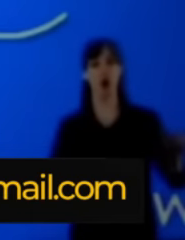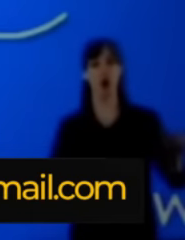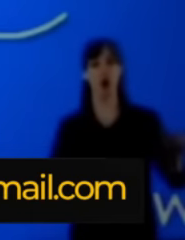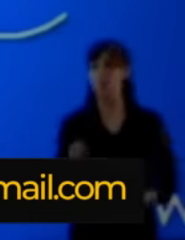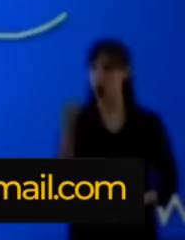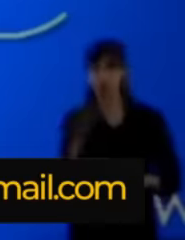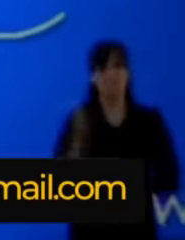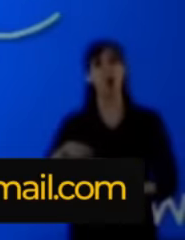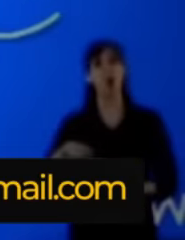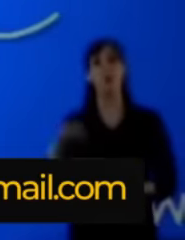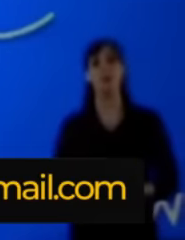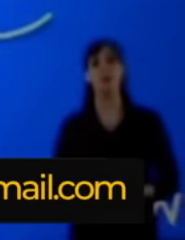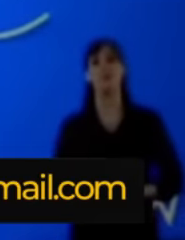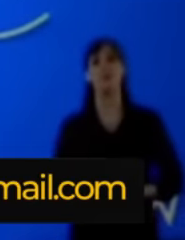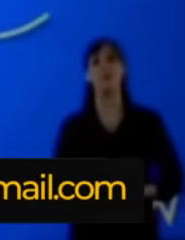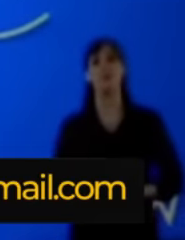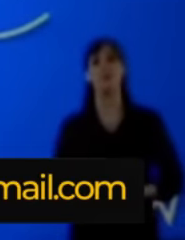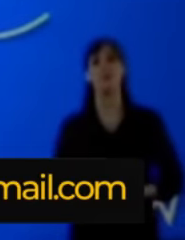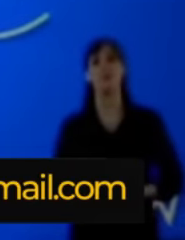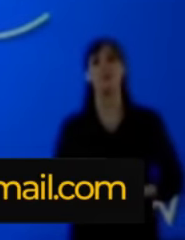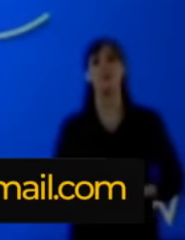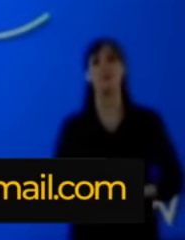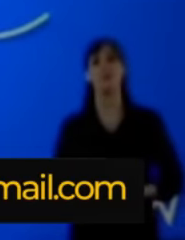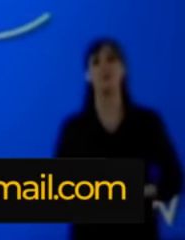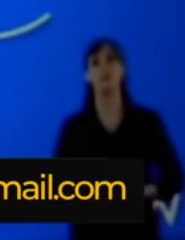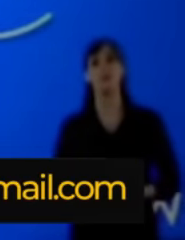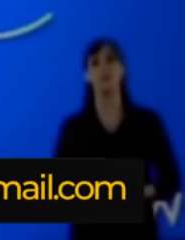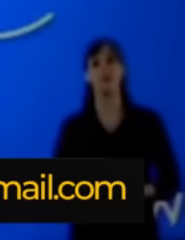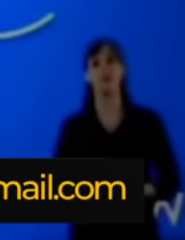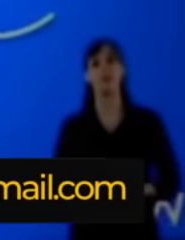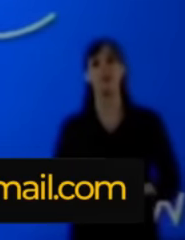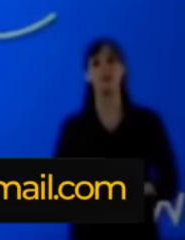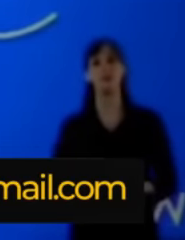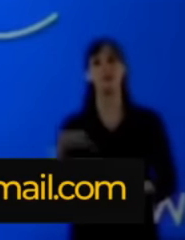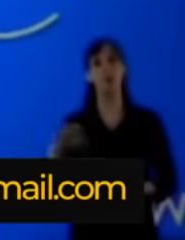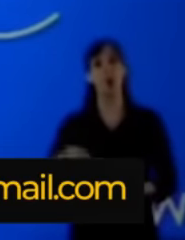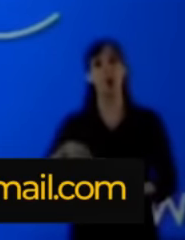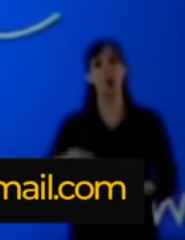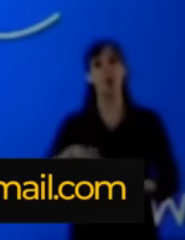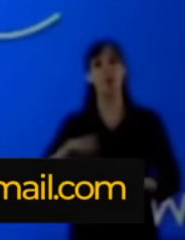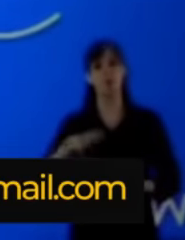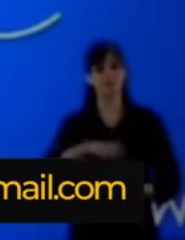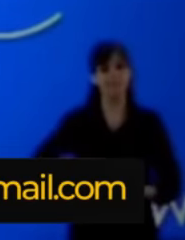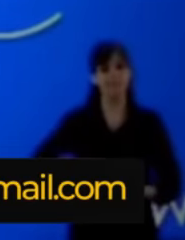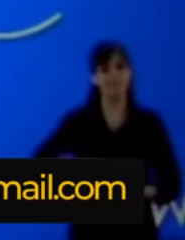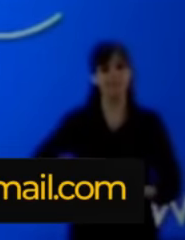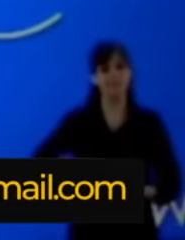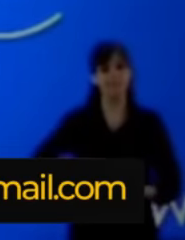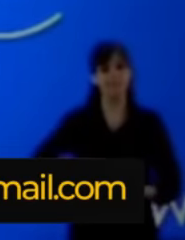vamos lá. Vamos tentar botar aqui para você entender. Vamos lá. Hoje eu estou aqui.